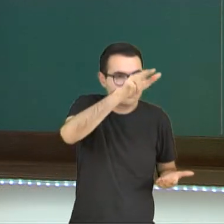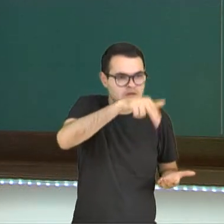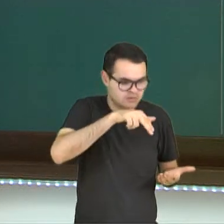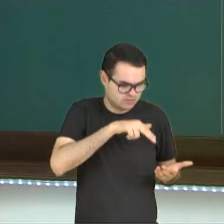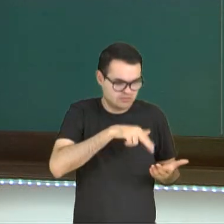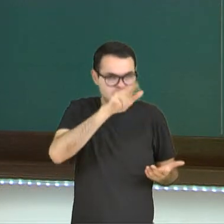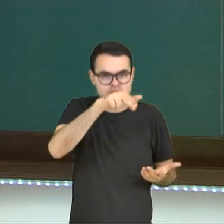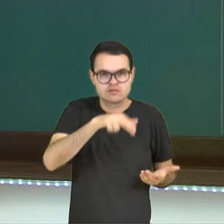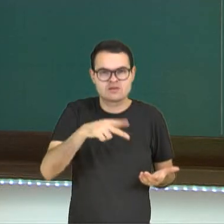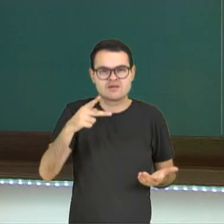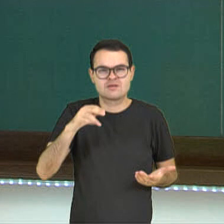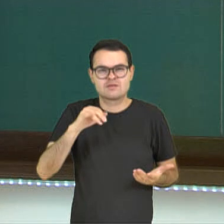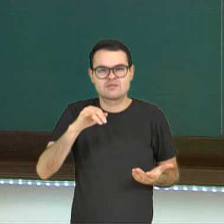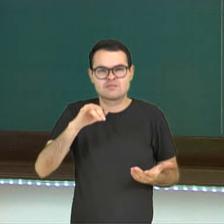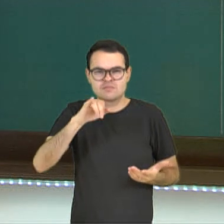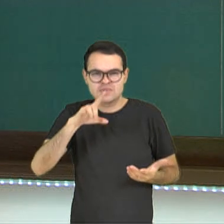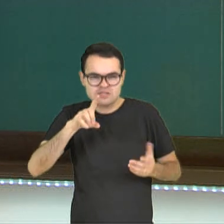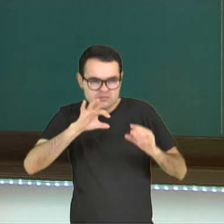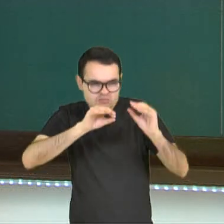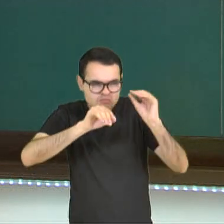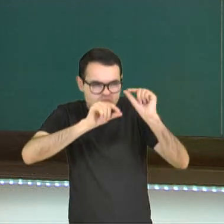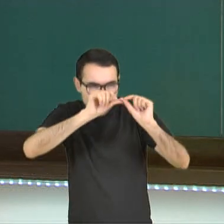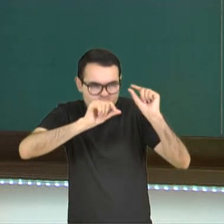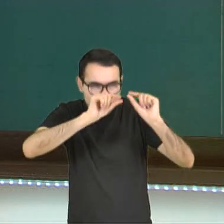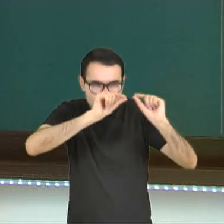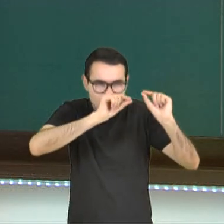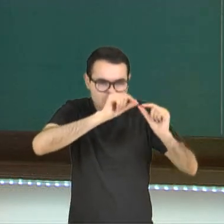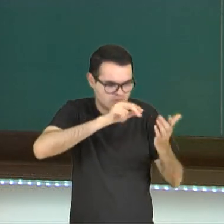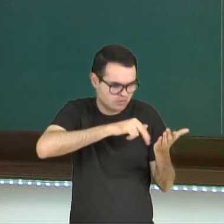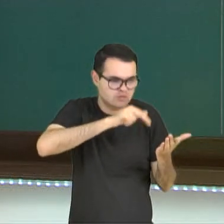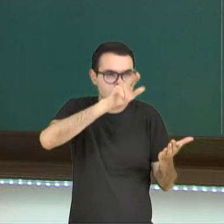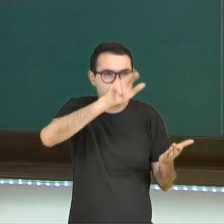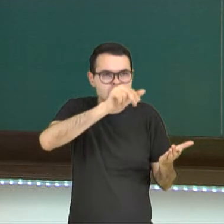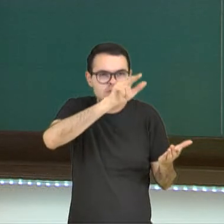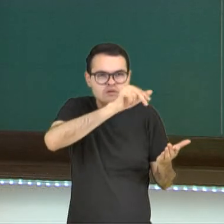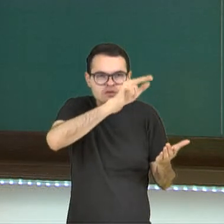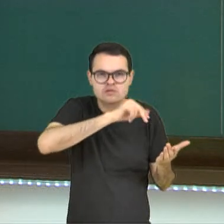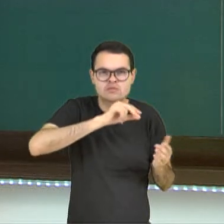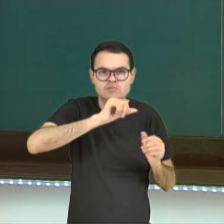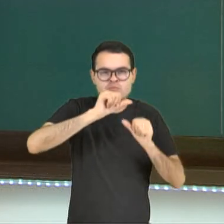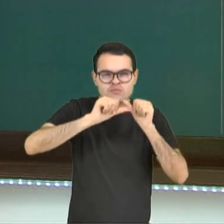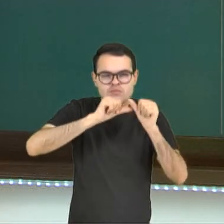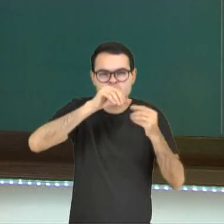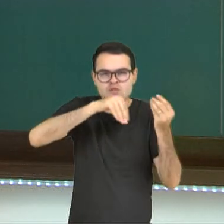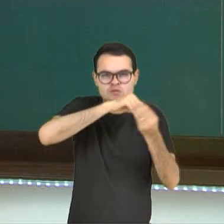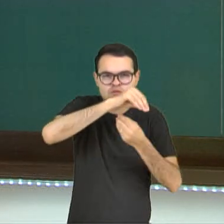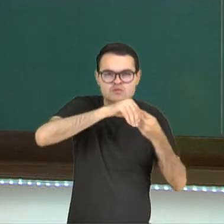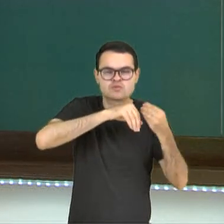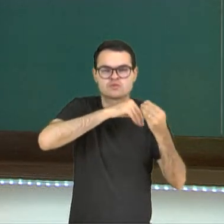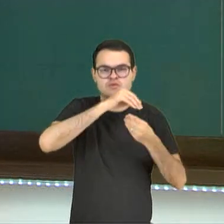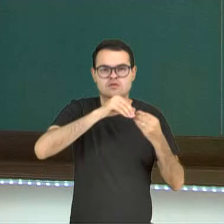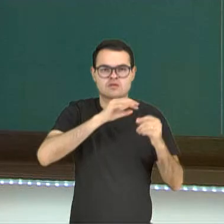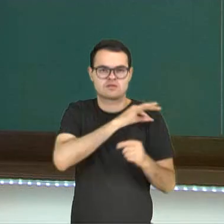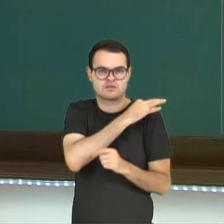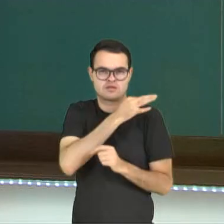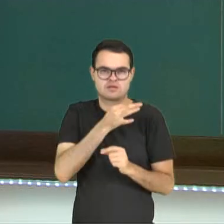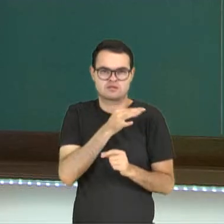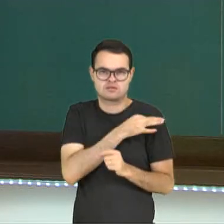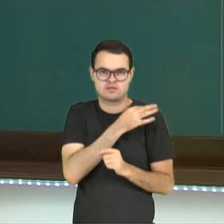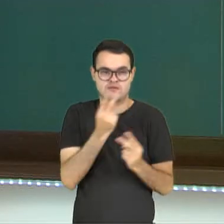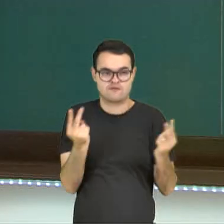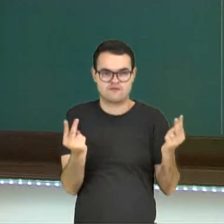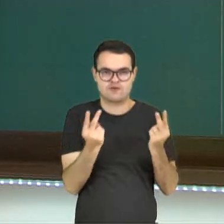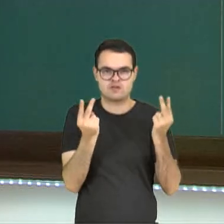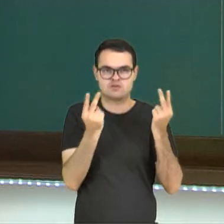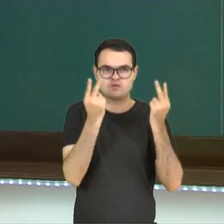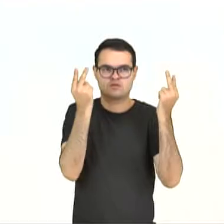né? Impressão do real com pinceladas curtas e dissociadas, que é não misturadas, uso de técnica de pintura e valorização